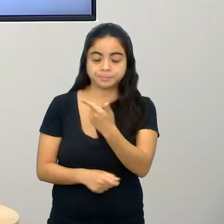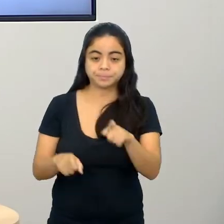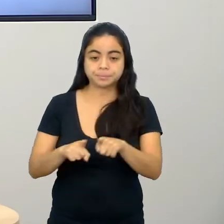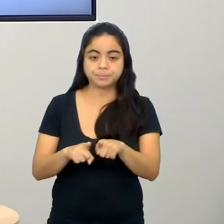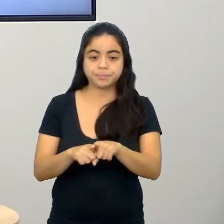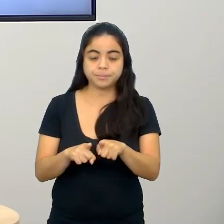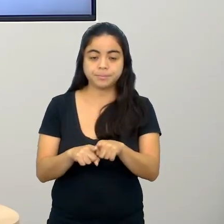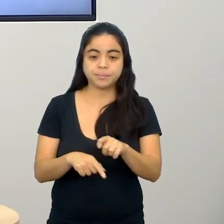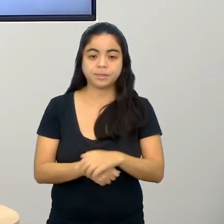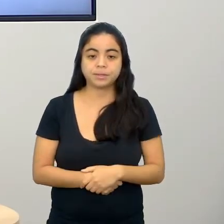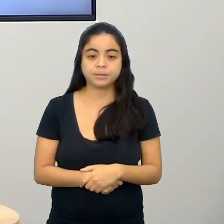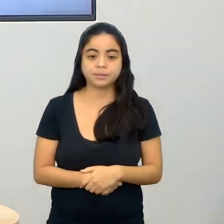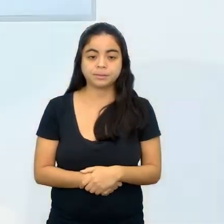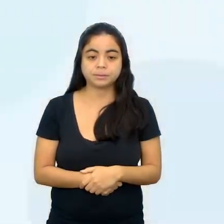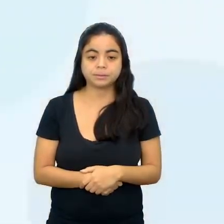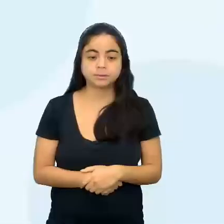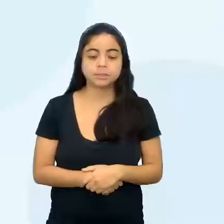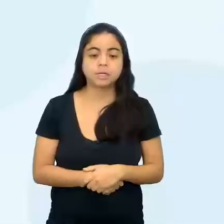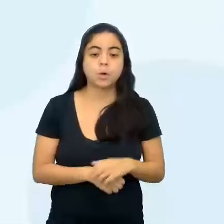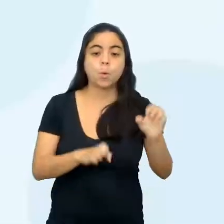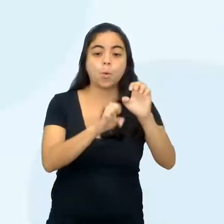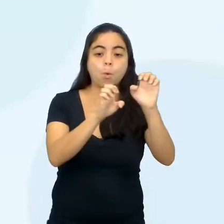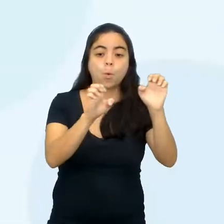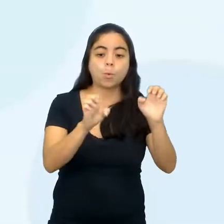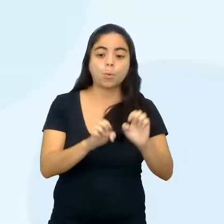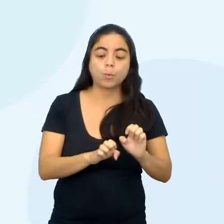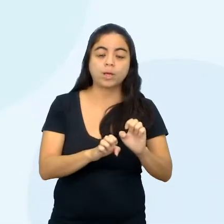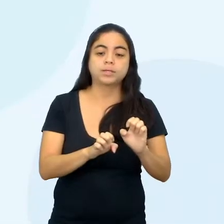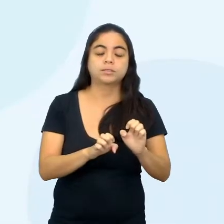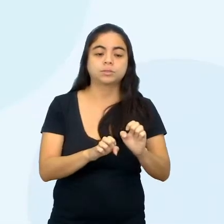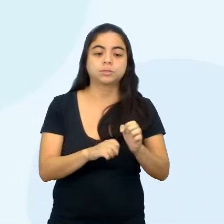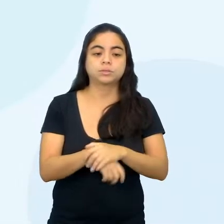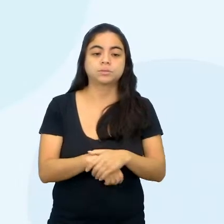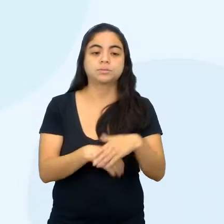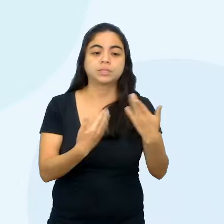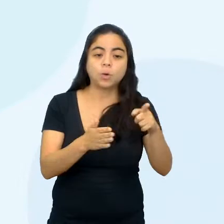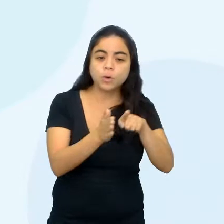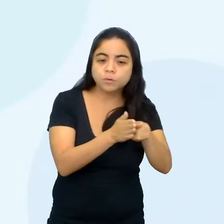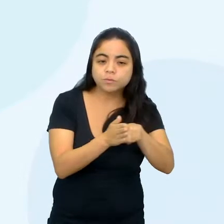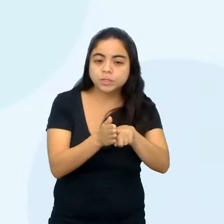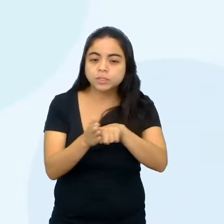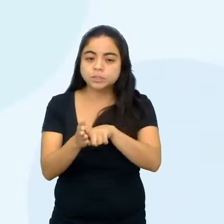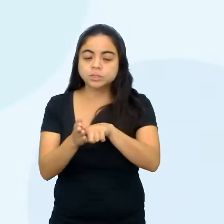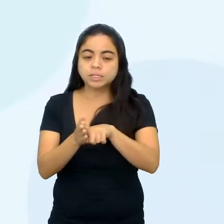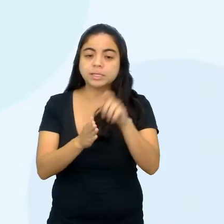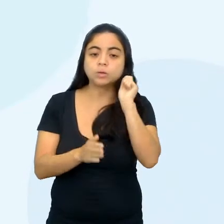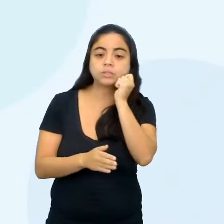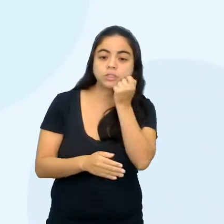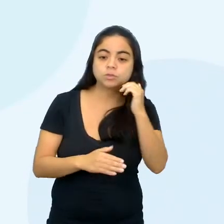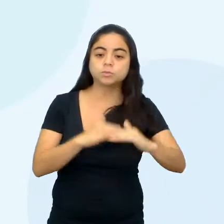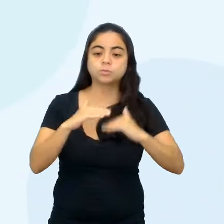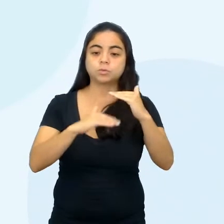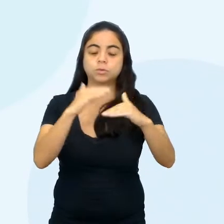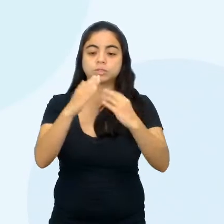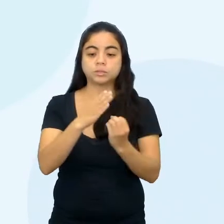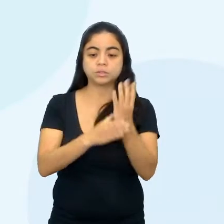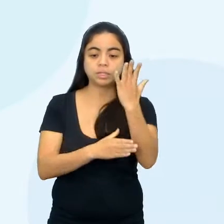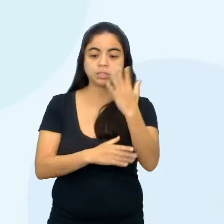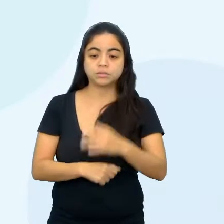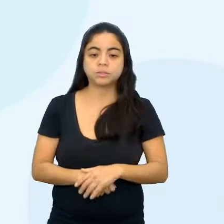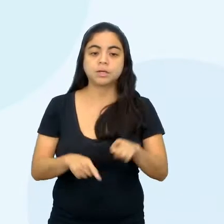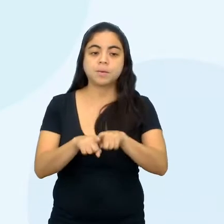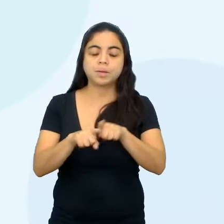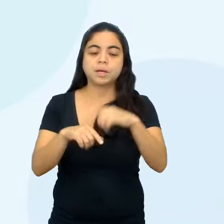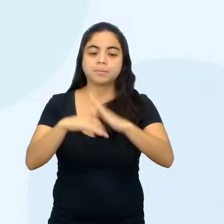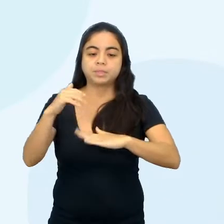aqui, ó. Temos também os eixos estruturantes com as habilidades, então investigação científica e processos criativos, e as habilidades